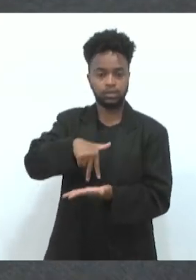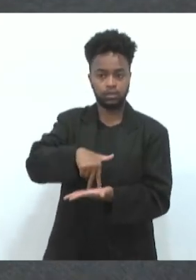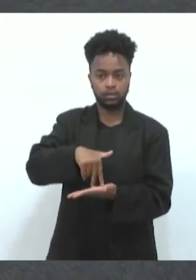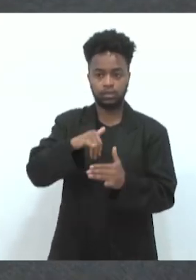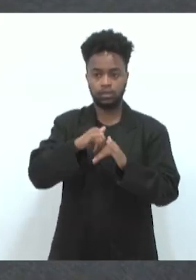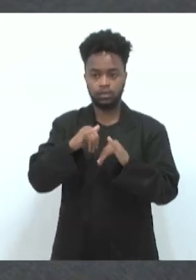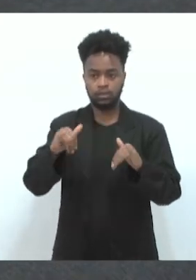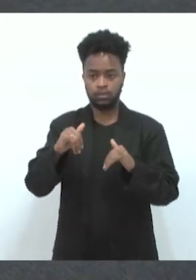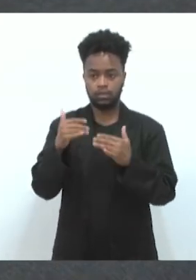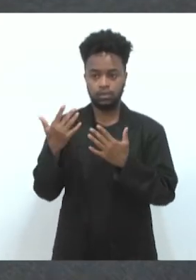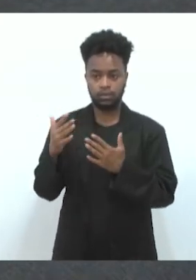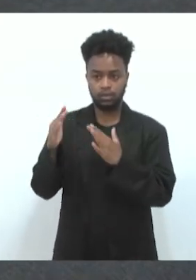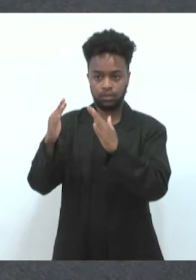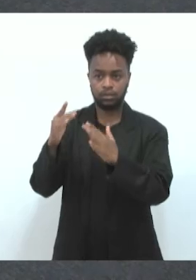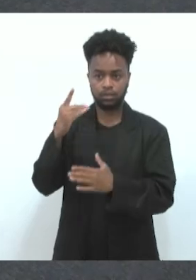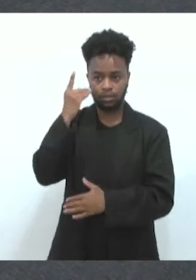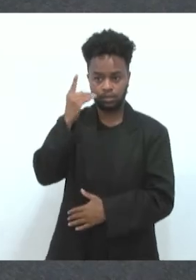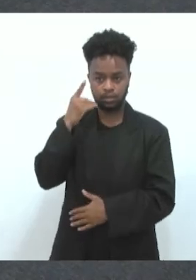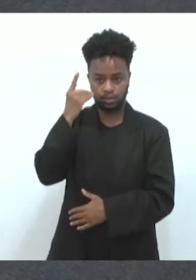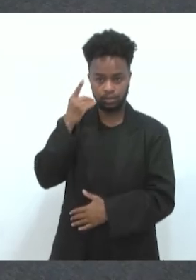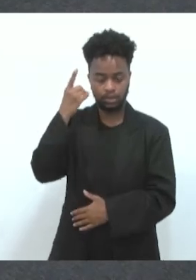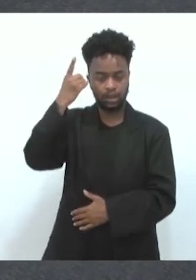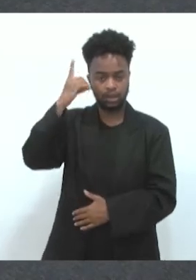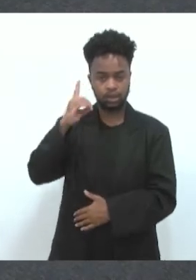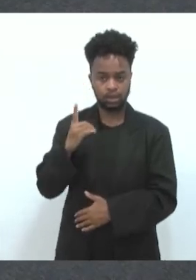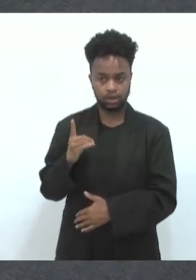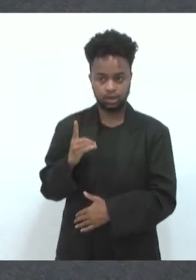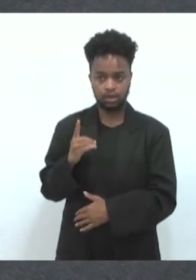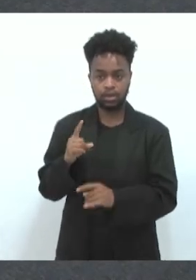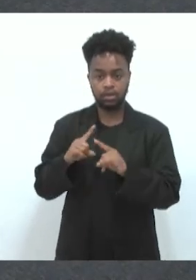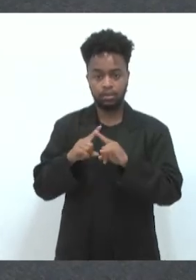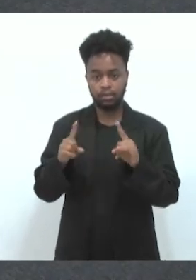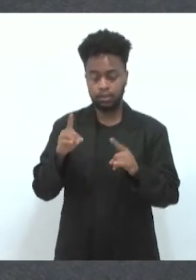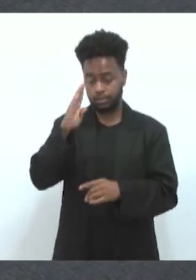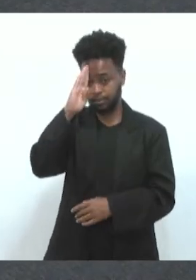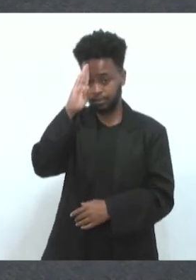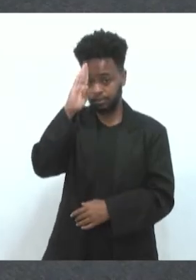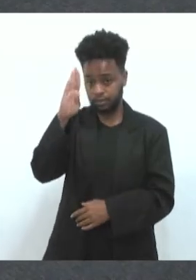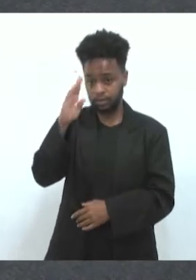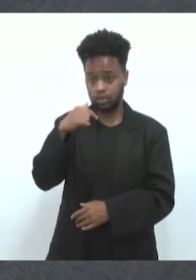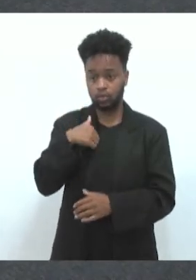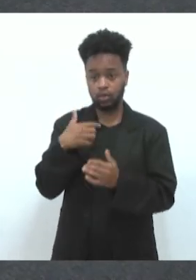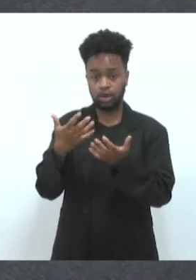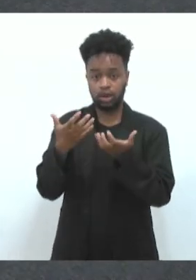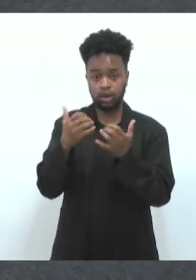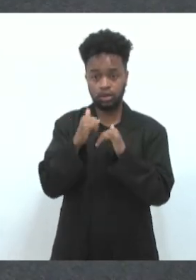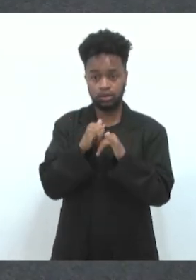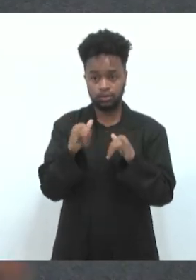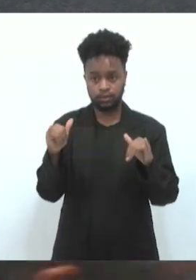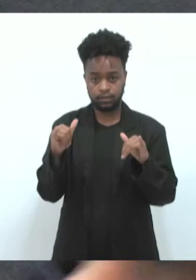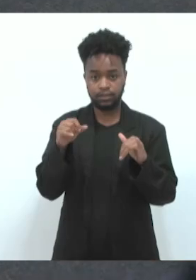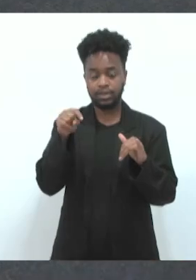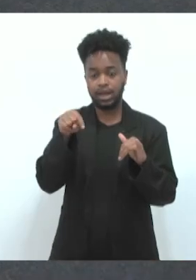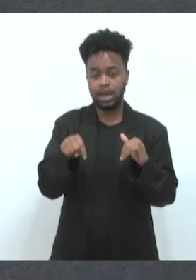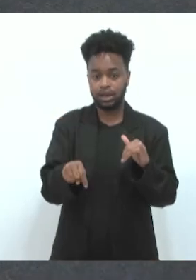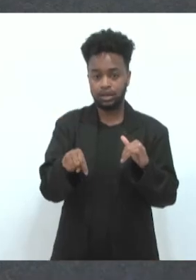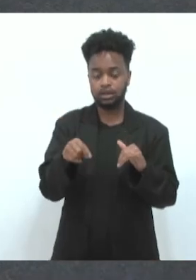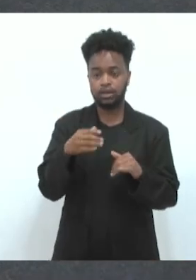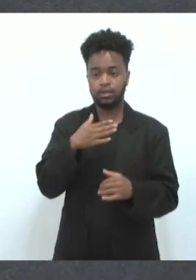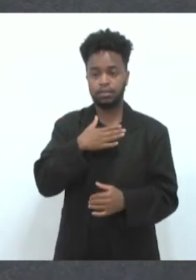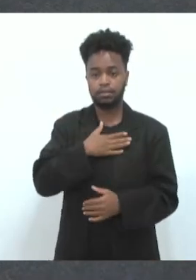a nossa deputada Dani Monteiro, mas principalmente para poder dizer aqui o meu